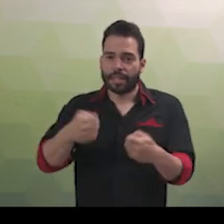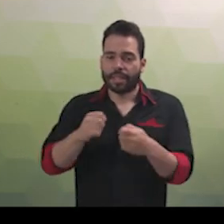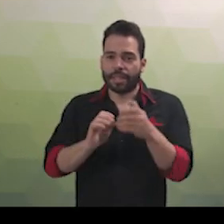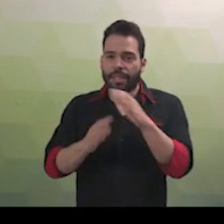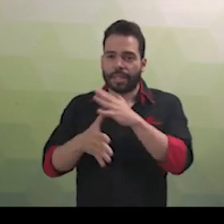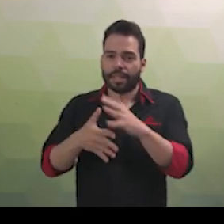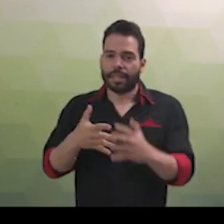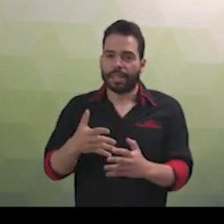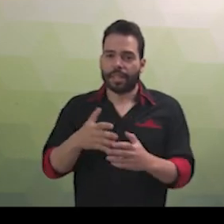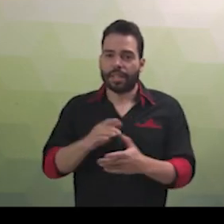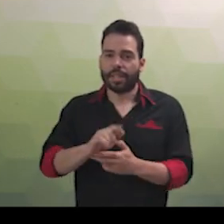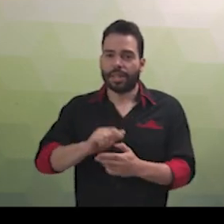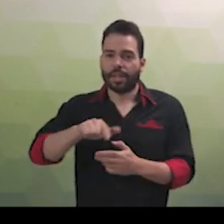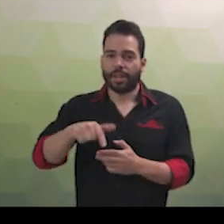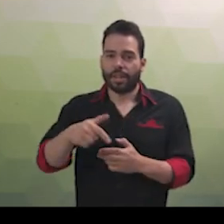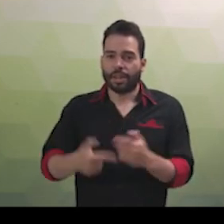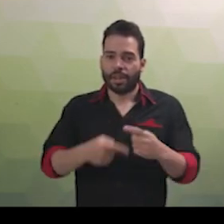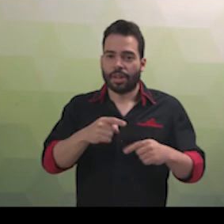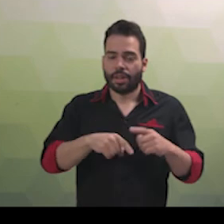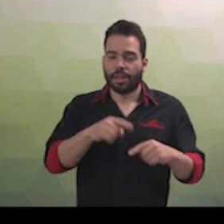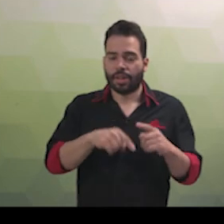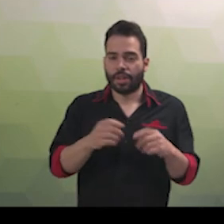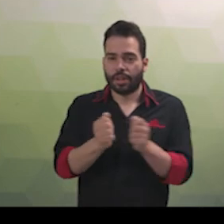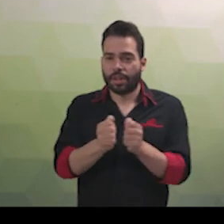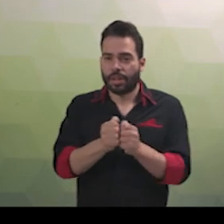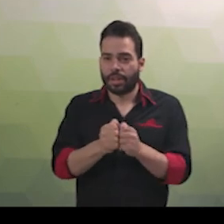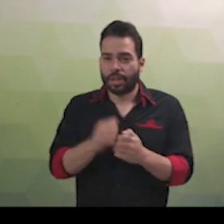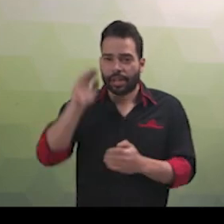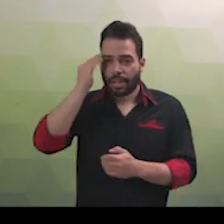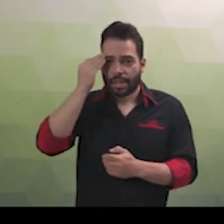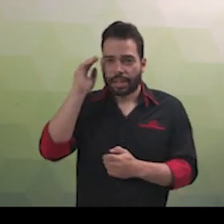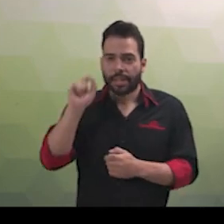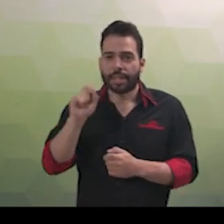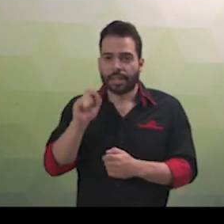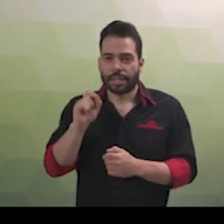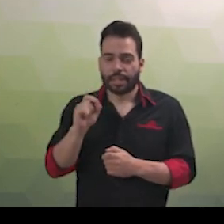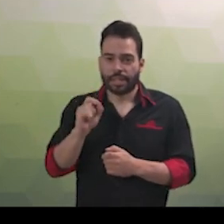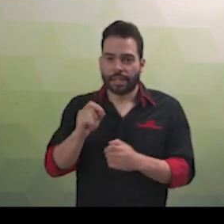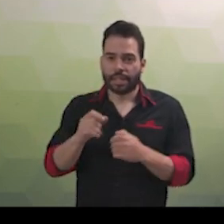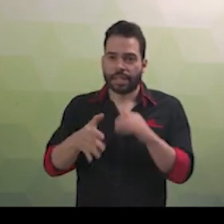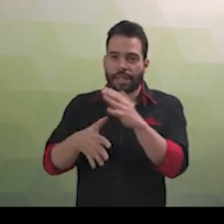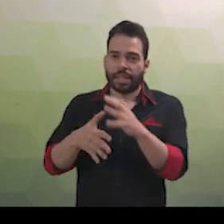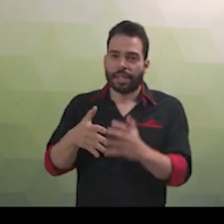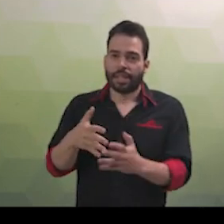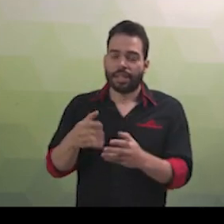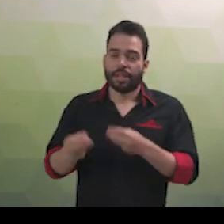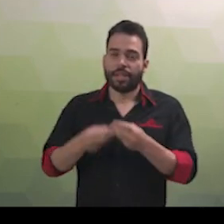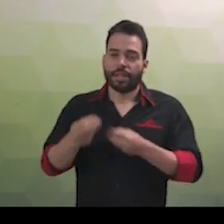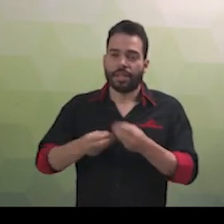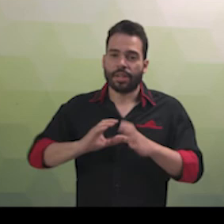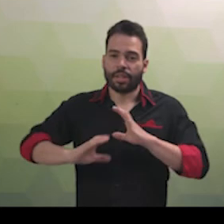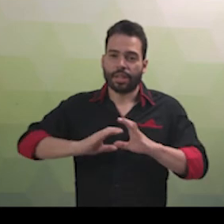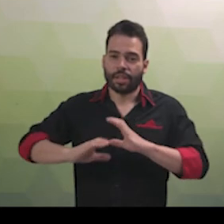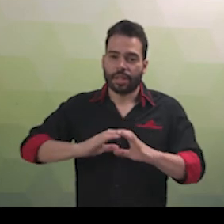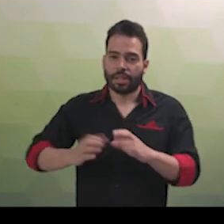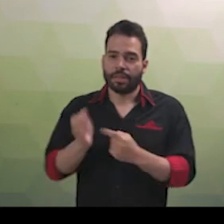outros recursos de expressão a ela associados. Parágrafo único. Entende-se como a língua brasileira de sinais, Libras,